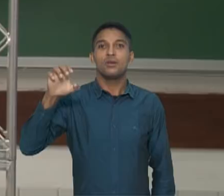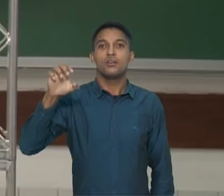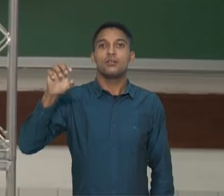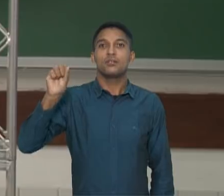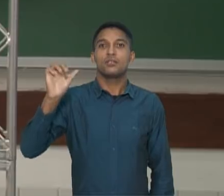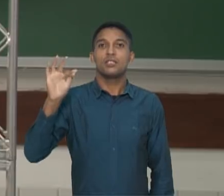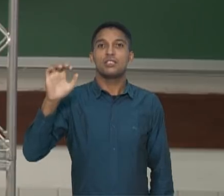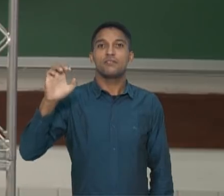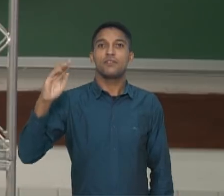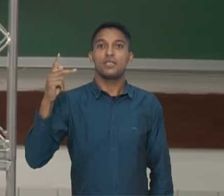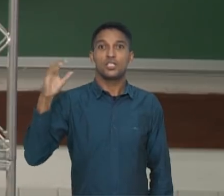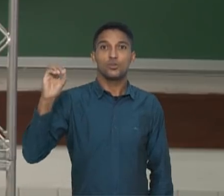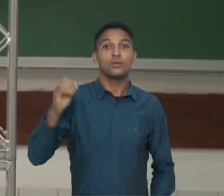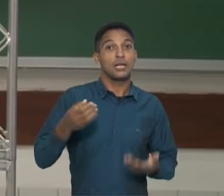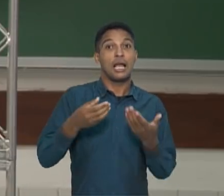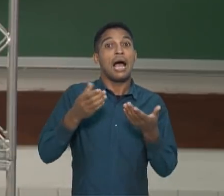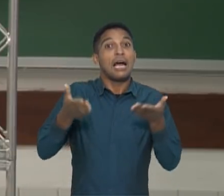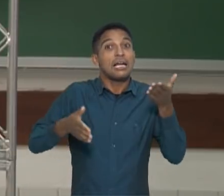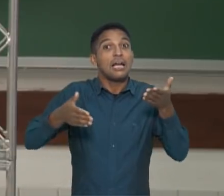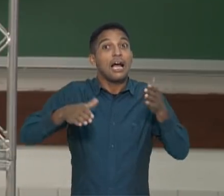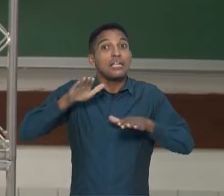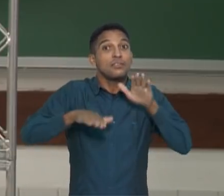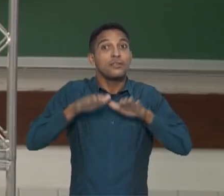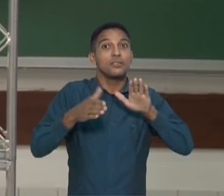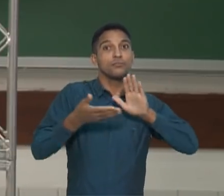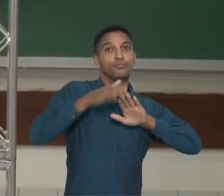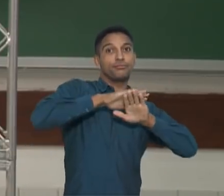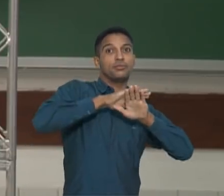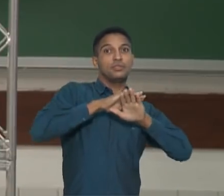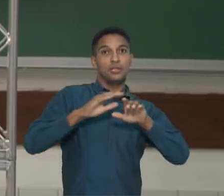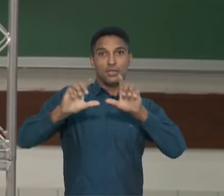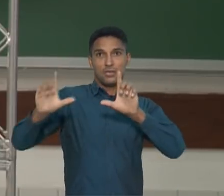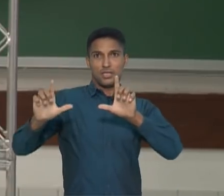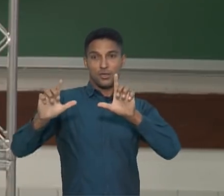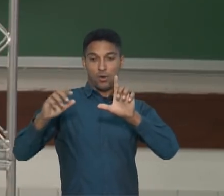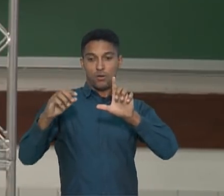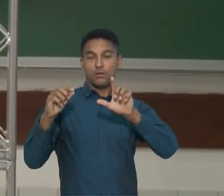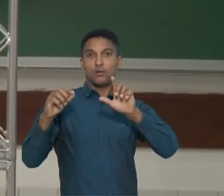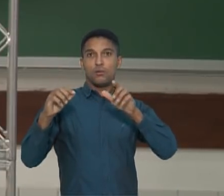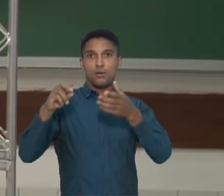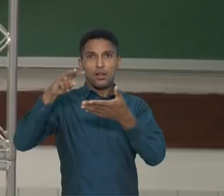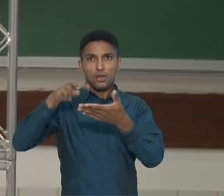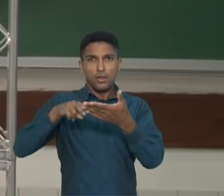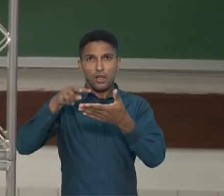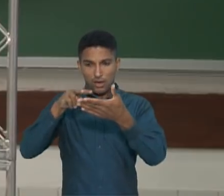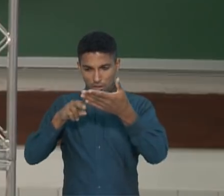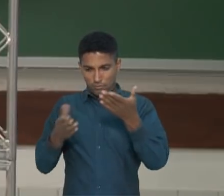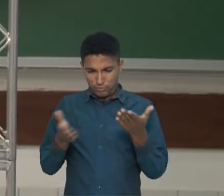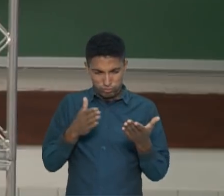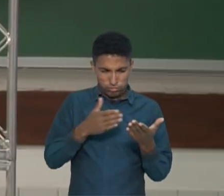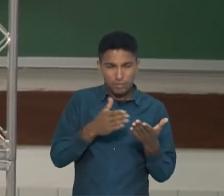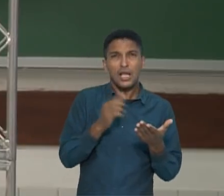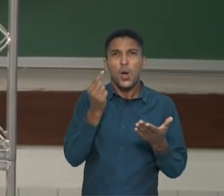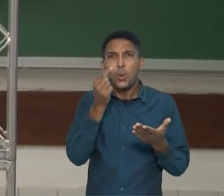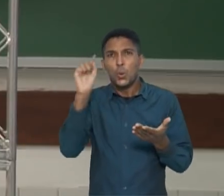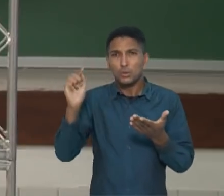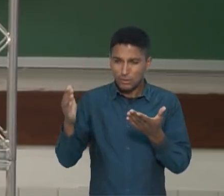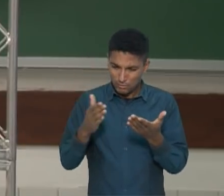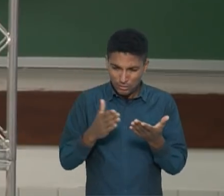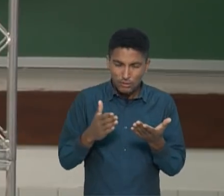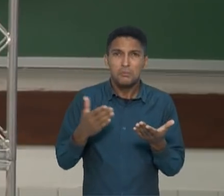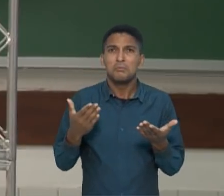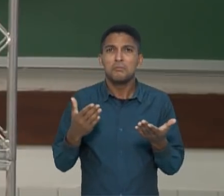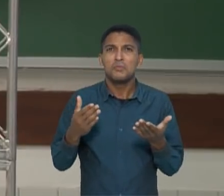nem sempre está explícito, né? Às vezes ficam lacunas para o leitor preencher, para ele tentar sugerir